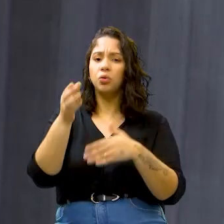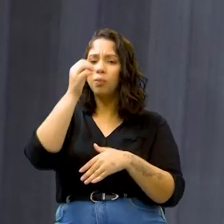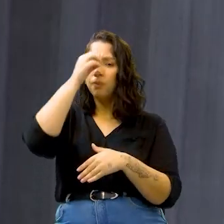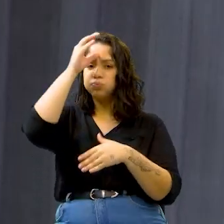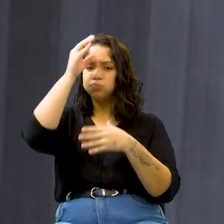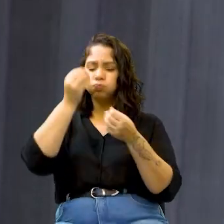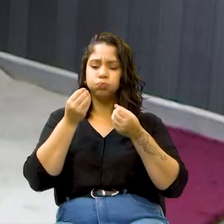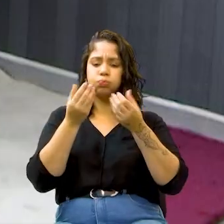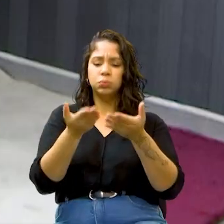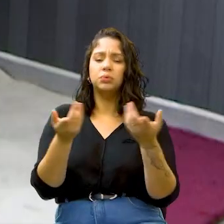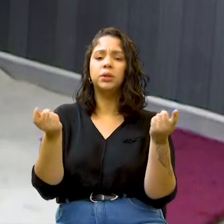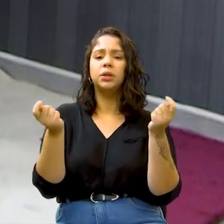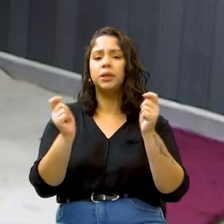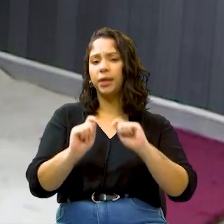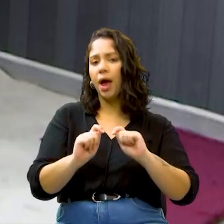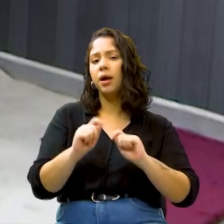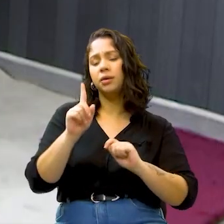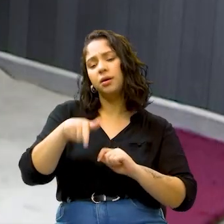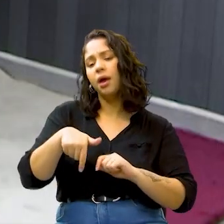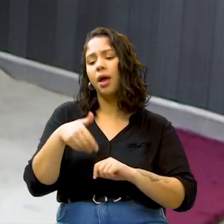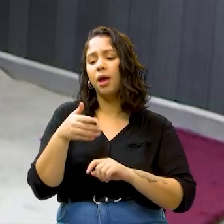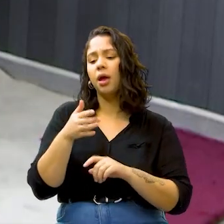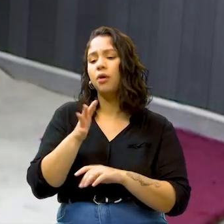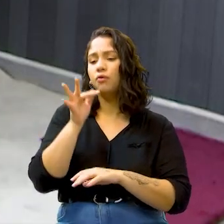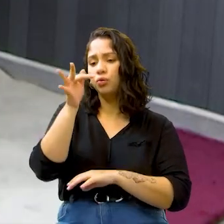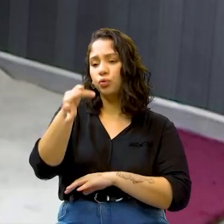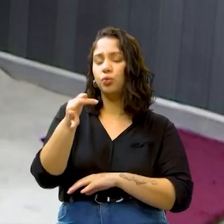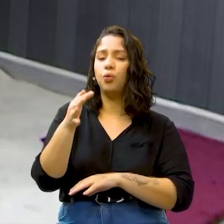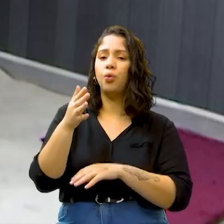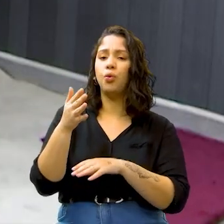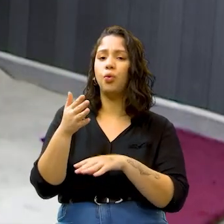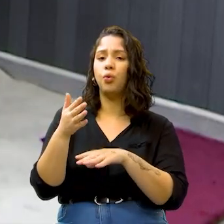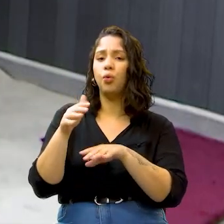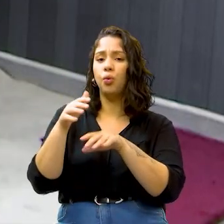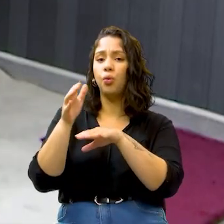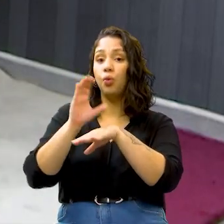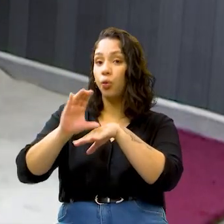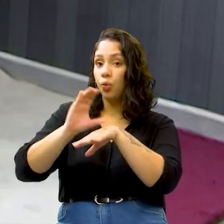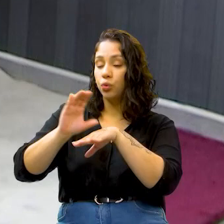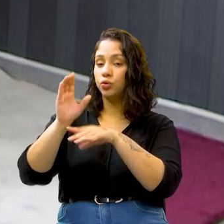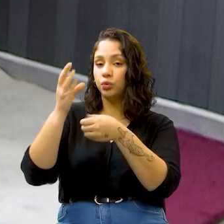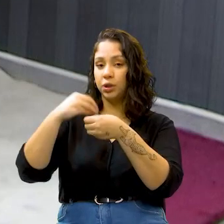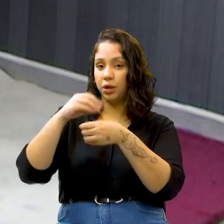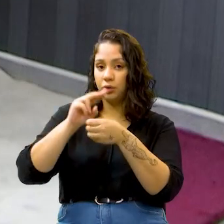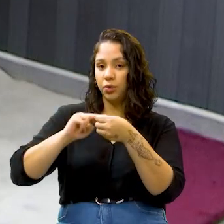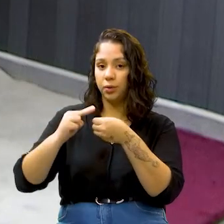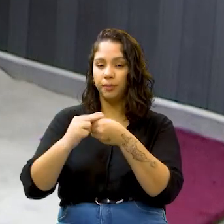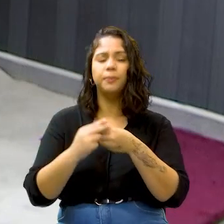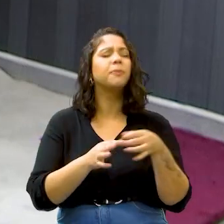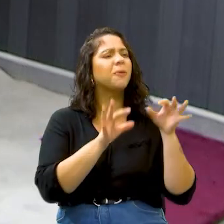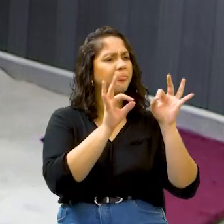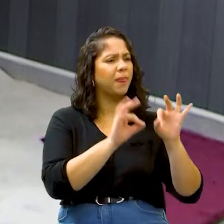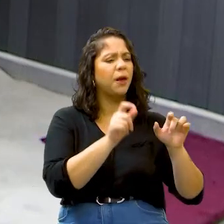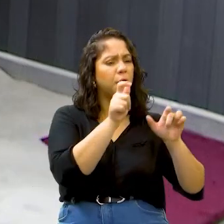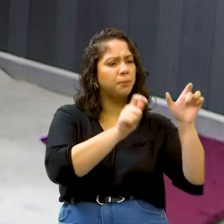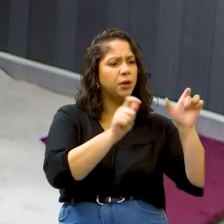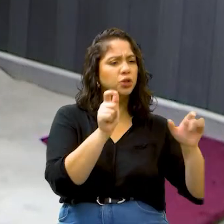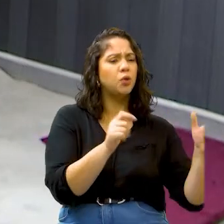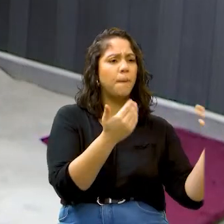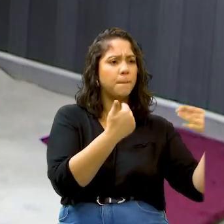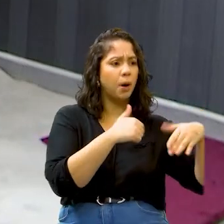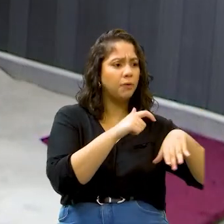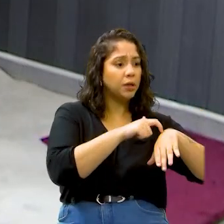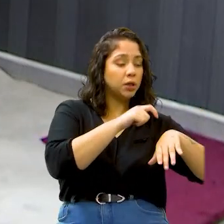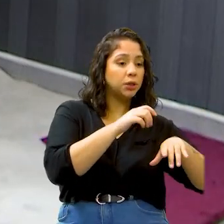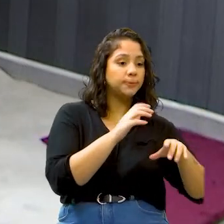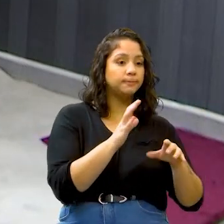possam desempenhar mais os conhecimentos das áreas em que eles vão seguir a carreira na Unicamp é isso certamente vai trazer muito mais confiança